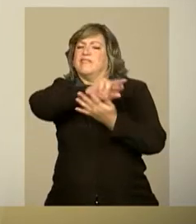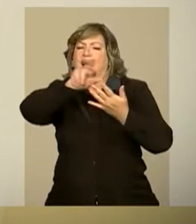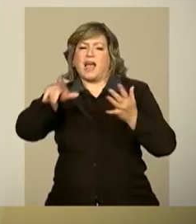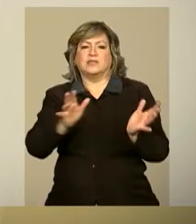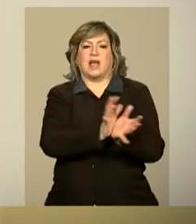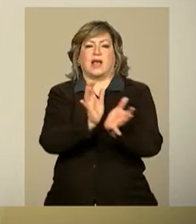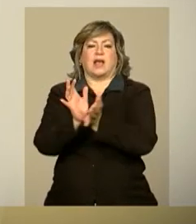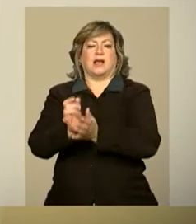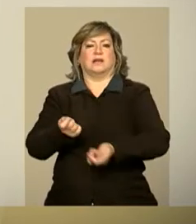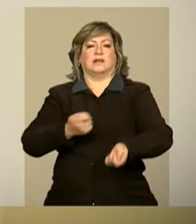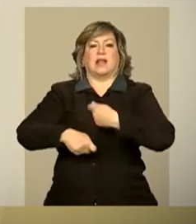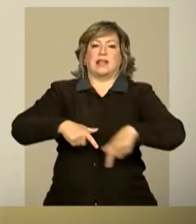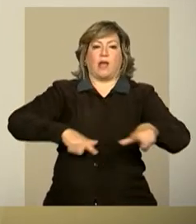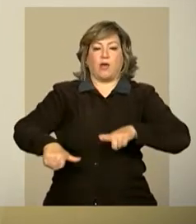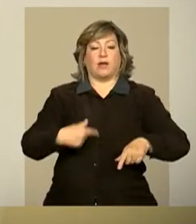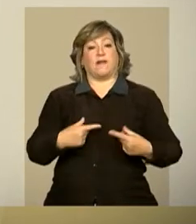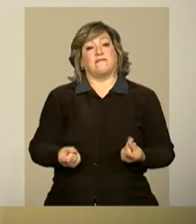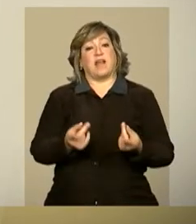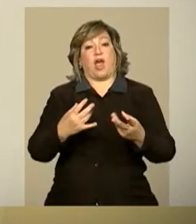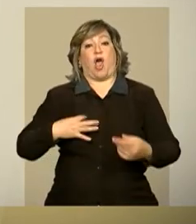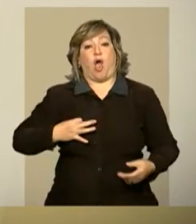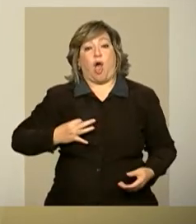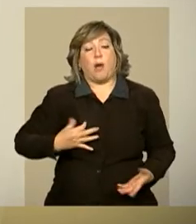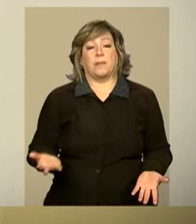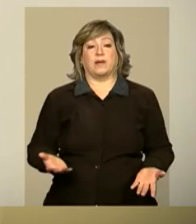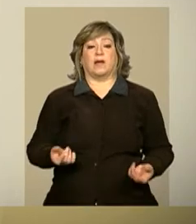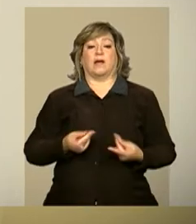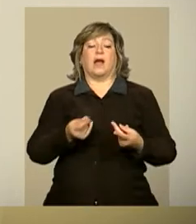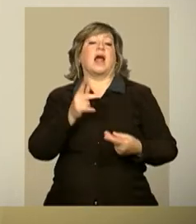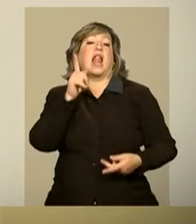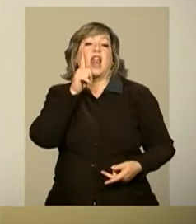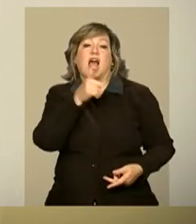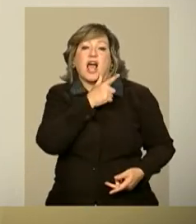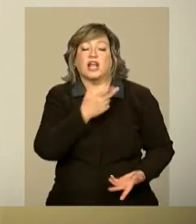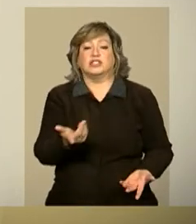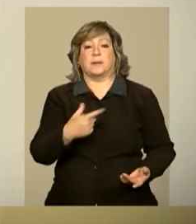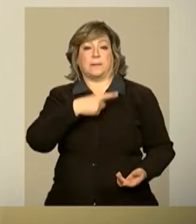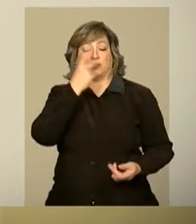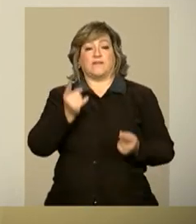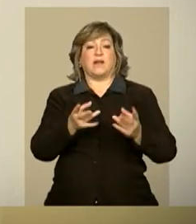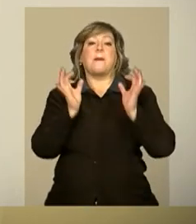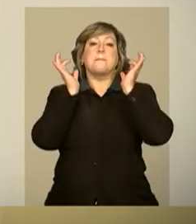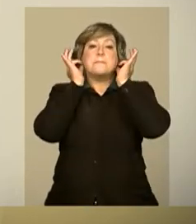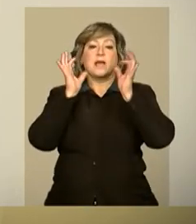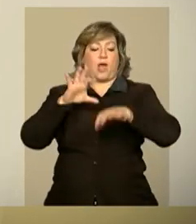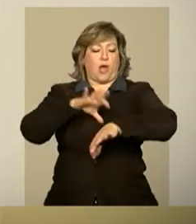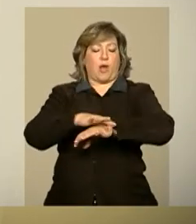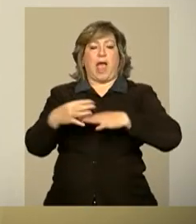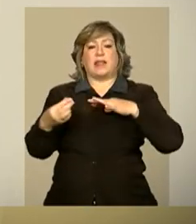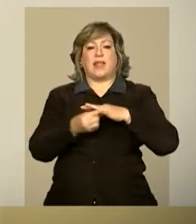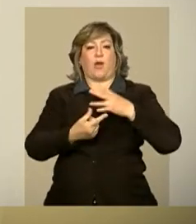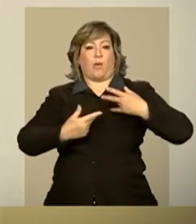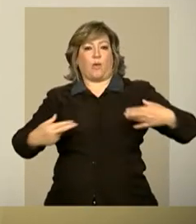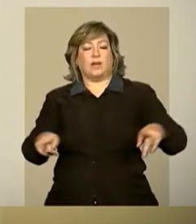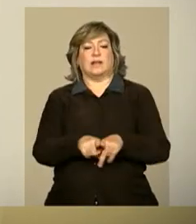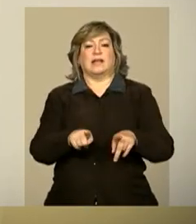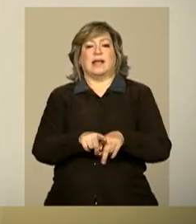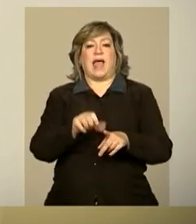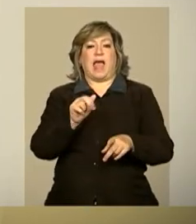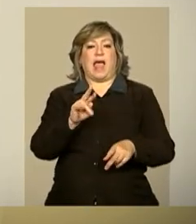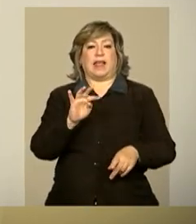atividade São vendedores de roupa de lanches as pessoas que vendem bijuterias as que vendem artesanato